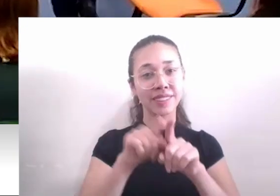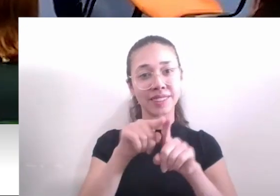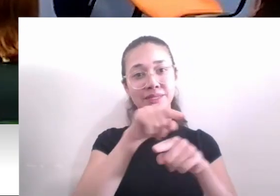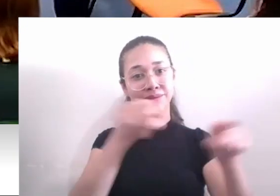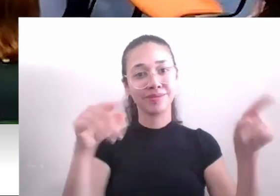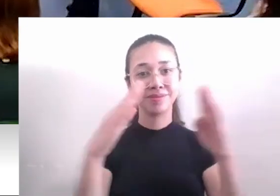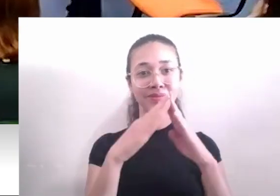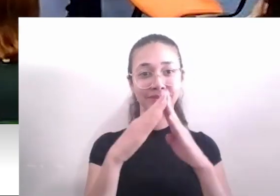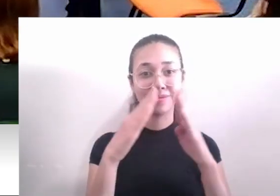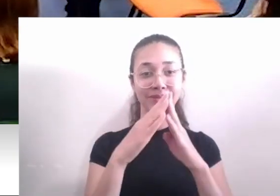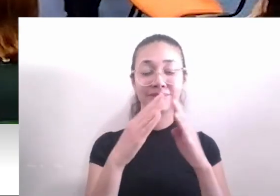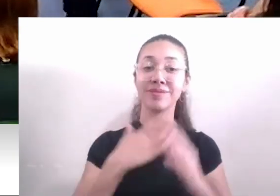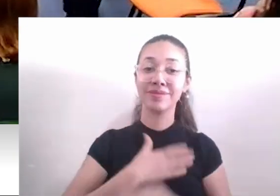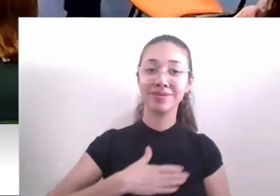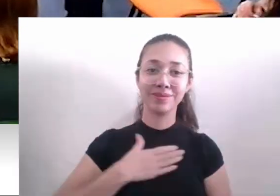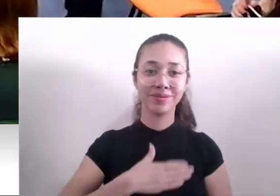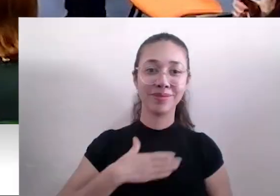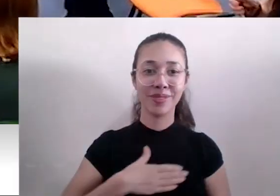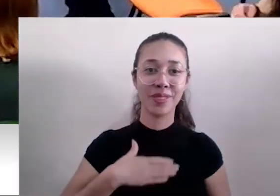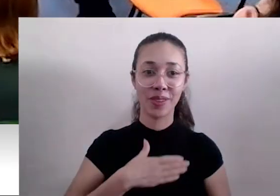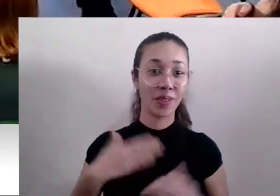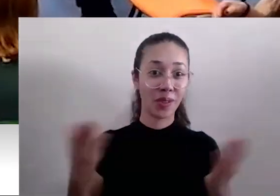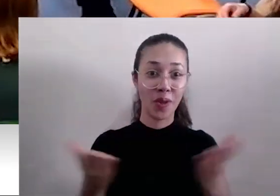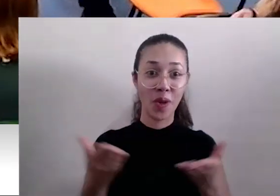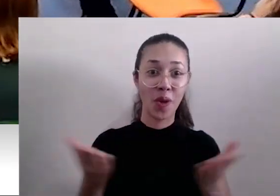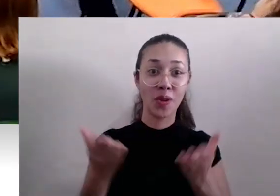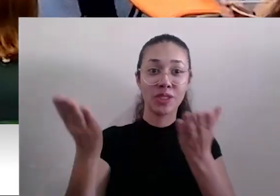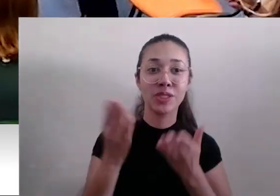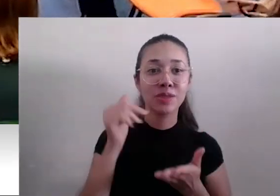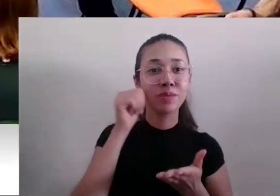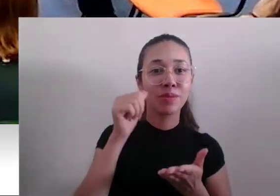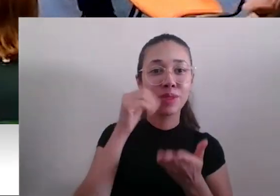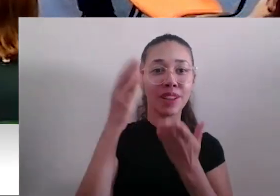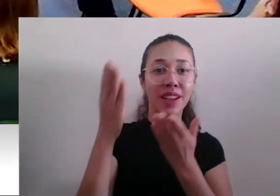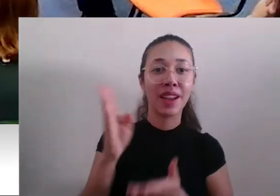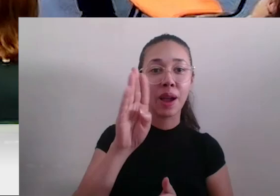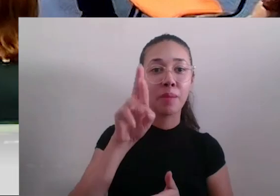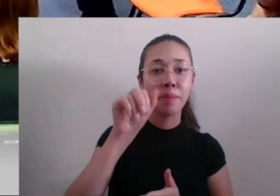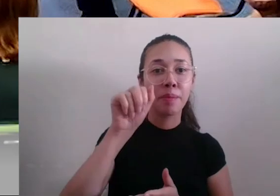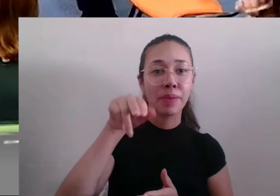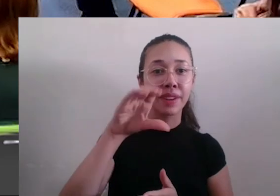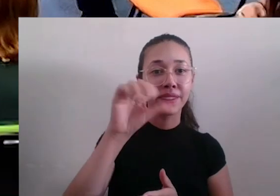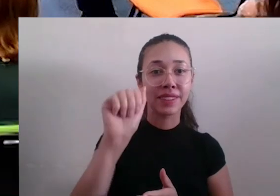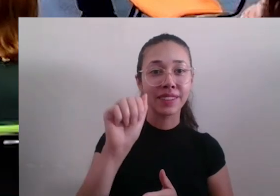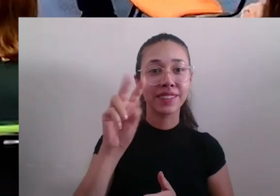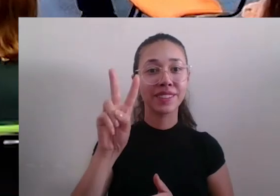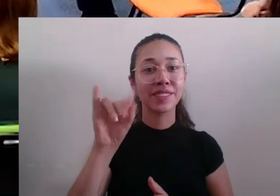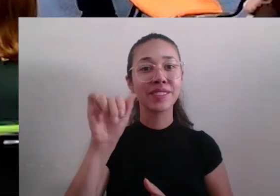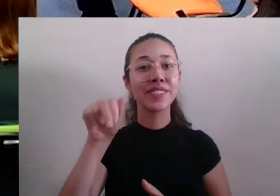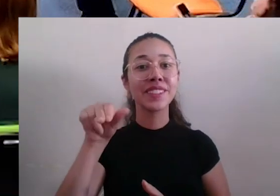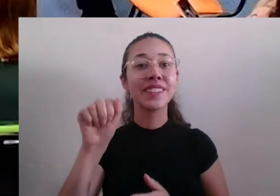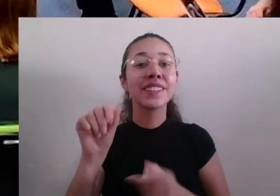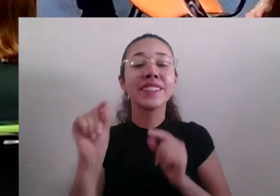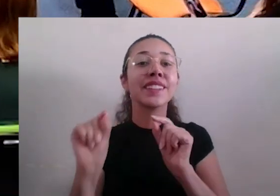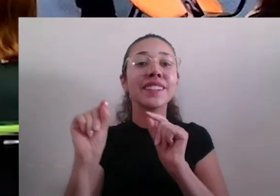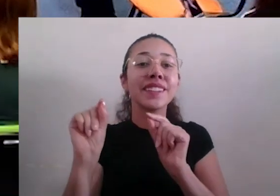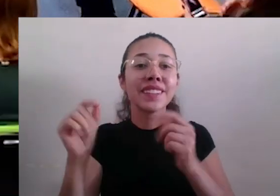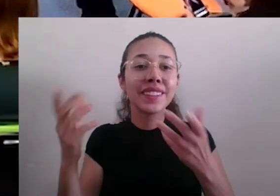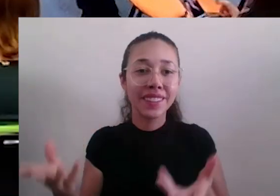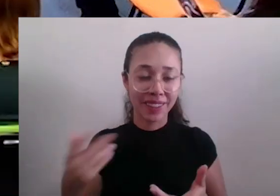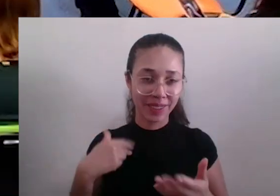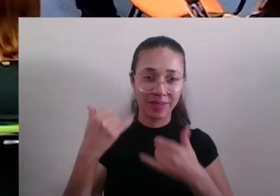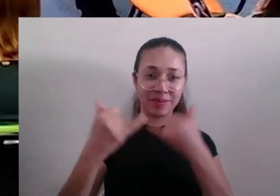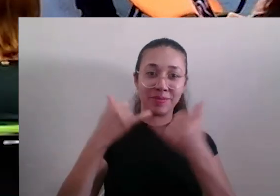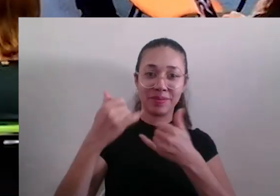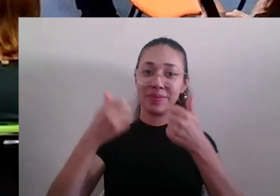prazer hoje a gente receber a Branca Viana né quem é a Branca Viana eu brinquei na hora que eu cheguei